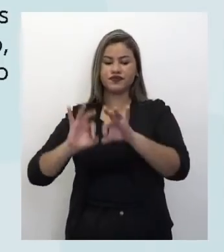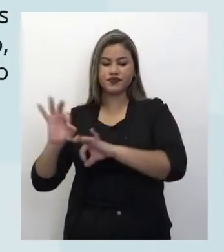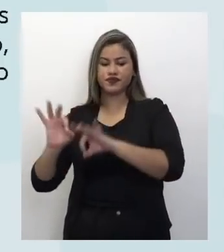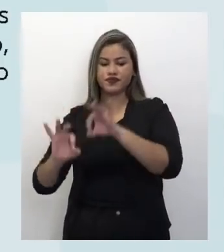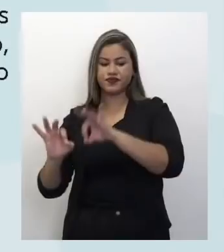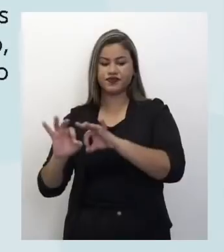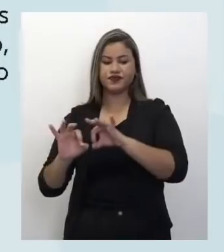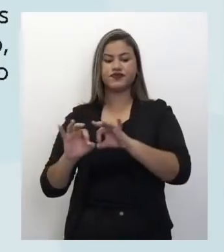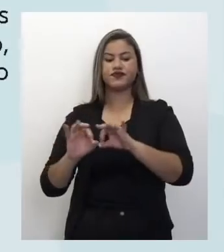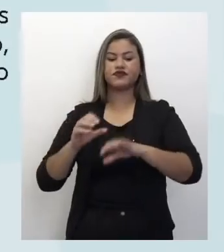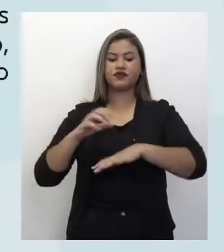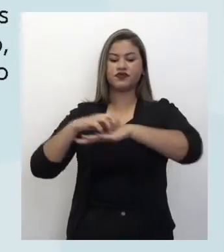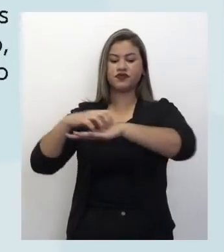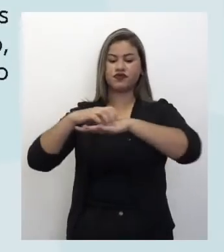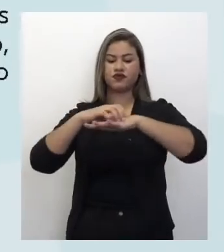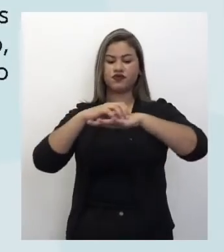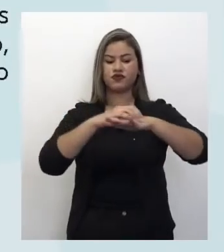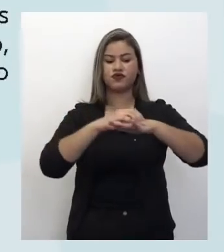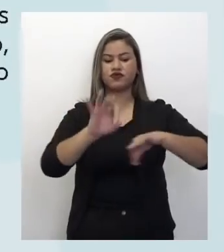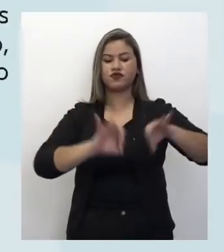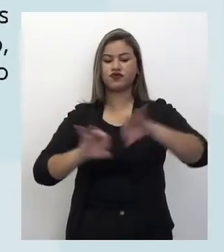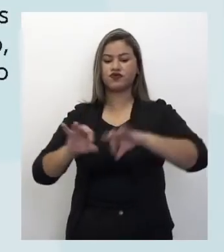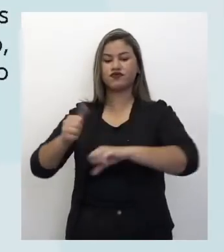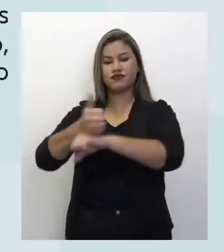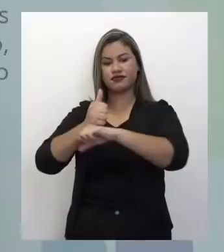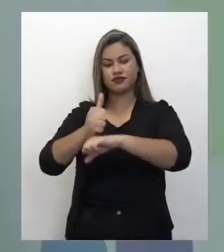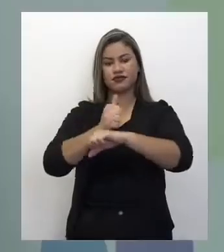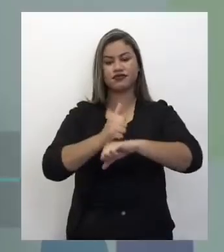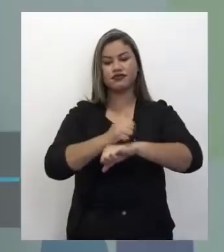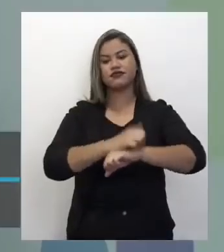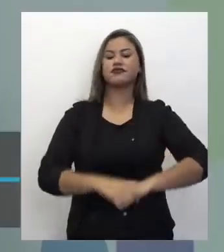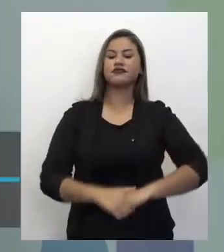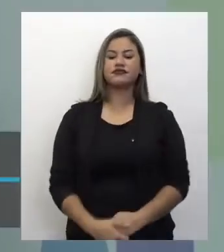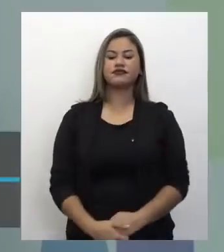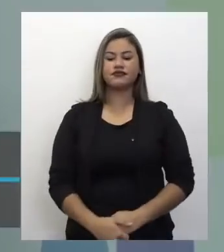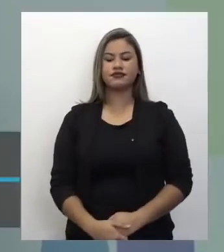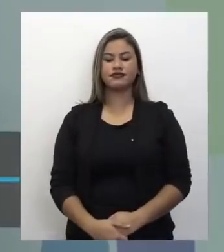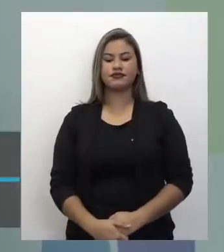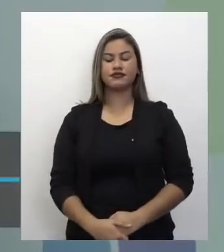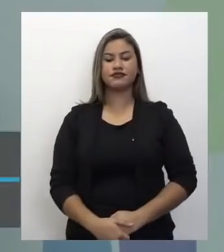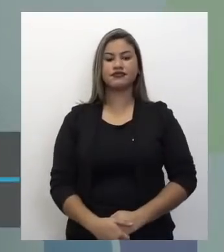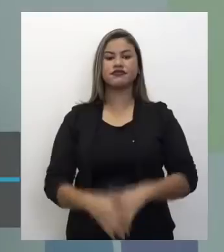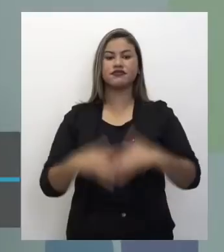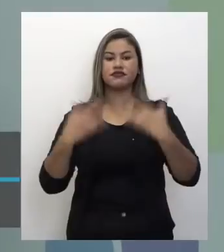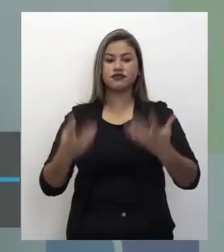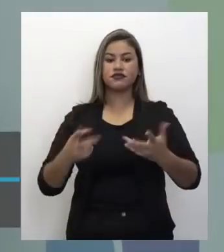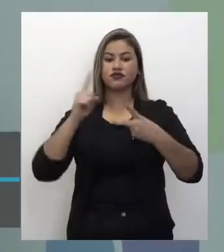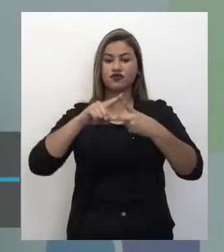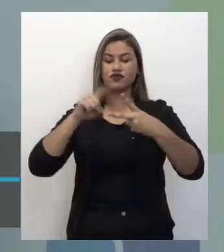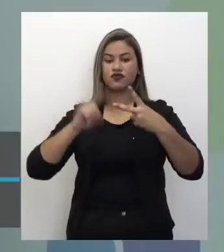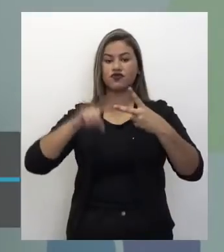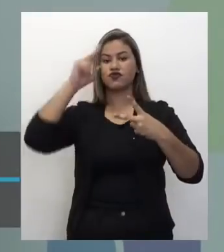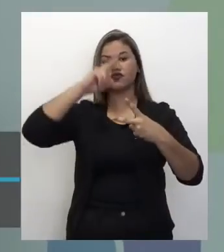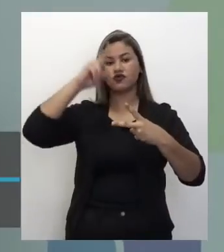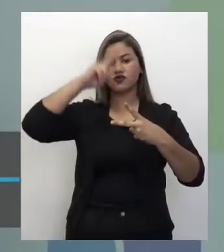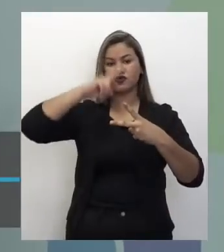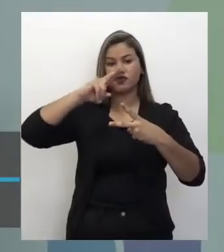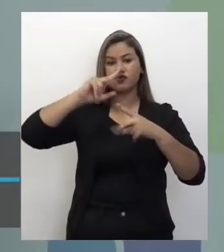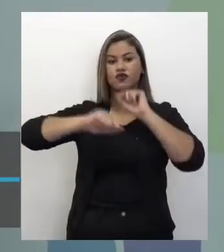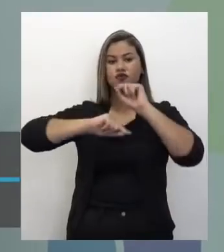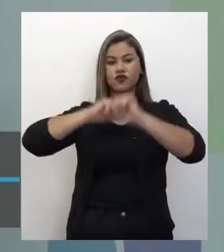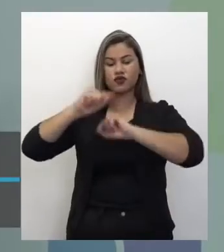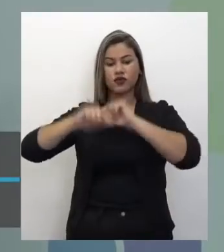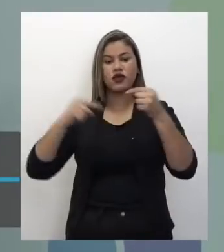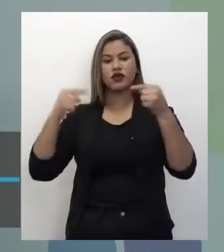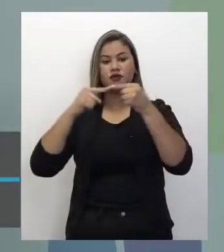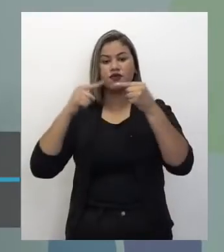e organização da atuação profissional. Turma, 2 lembretes. Primeiro, lembrando que essa é uma aula que é um